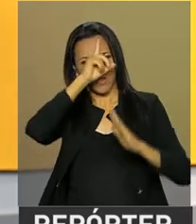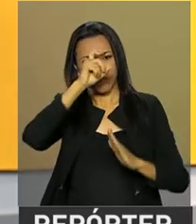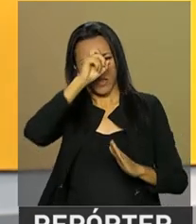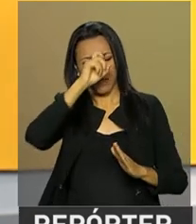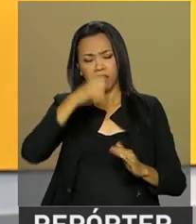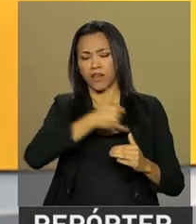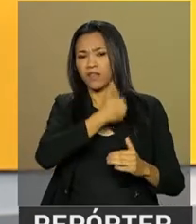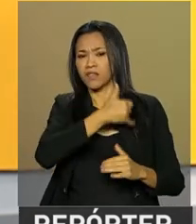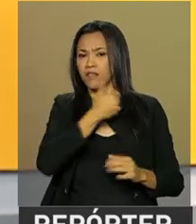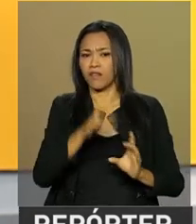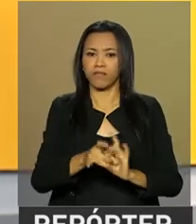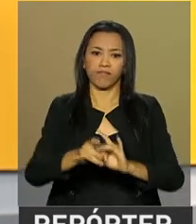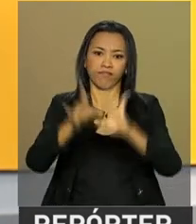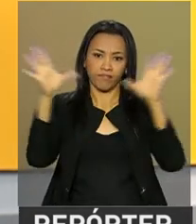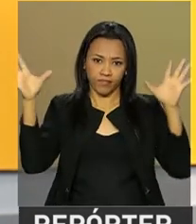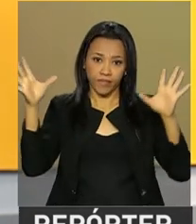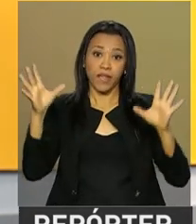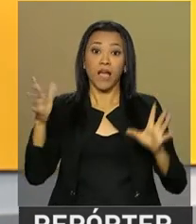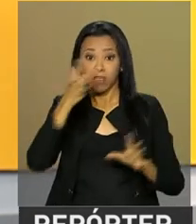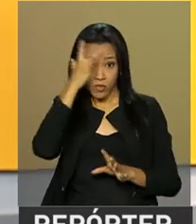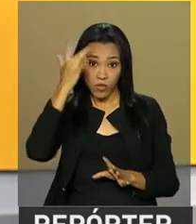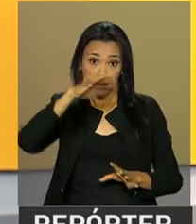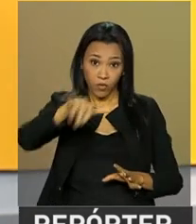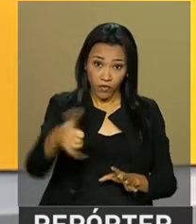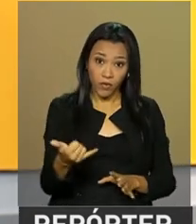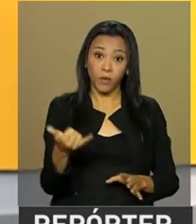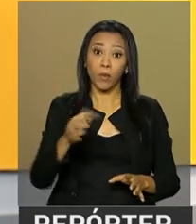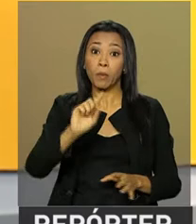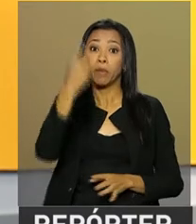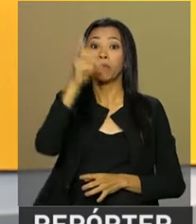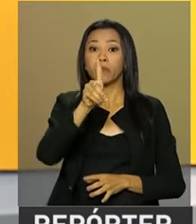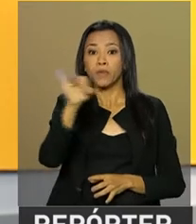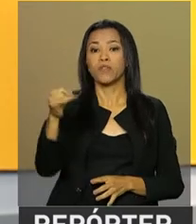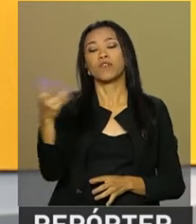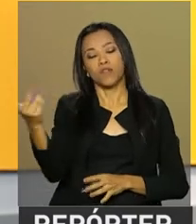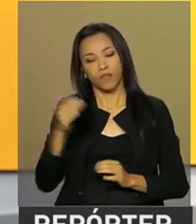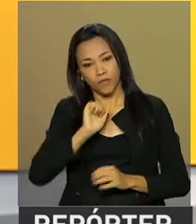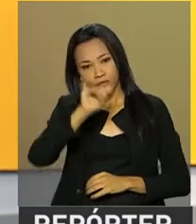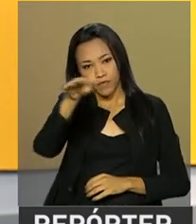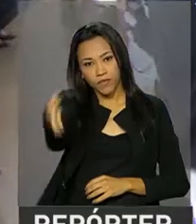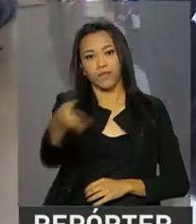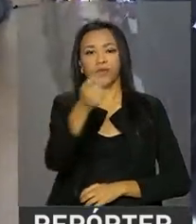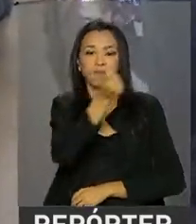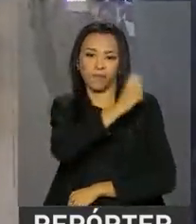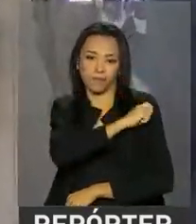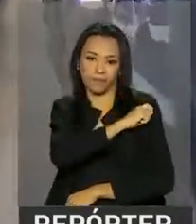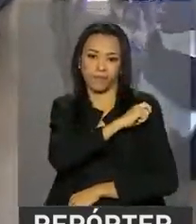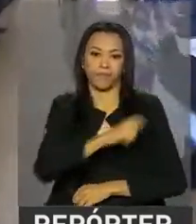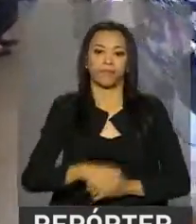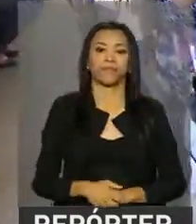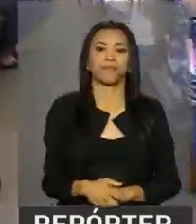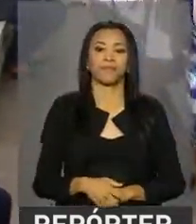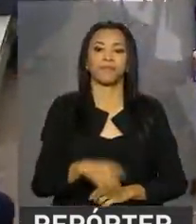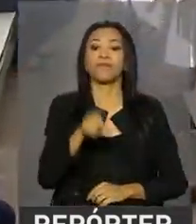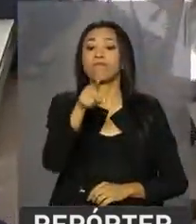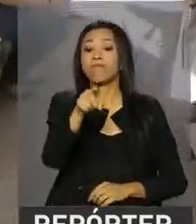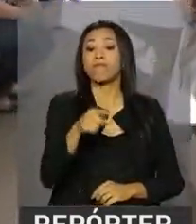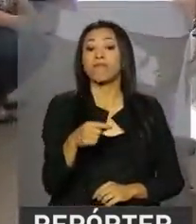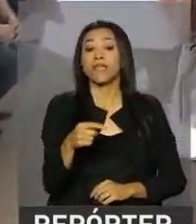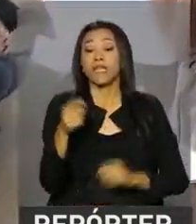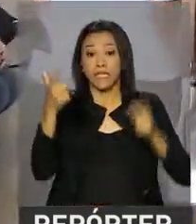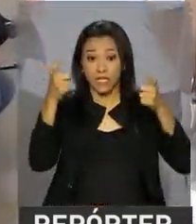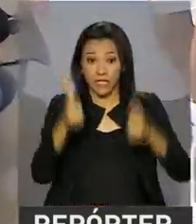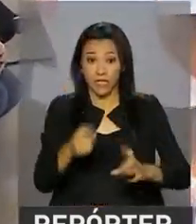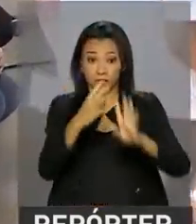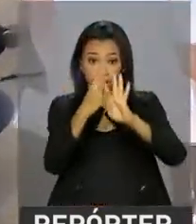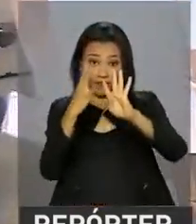as faixas etárias muita gente aproveitou o primeiro dia e foi se imunizar nem a fila grande nesse posto